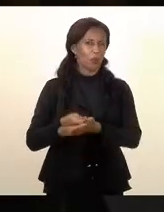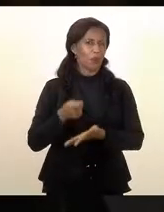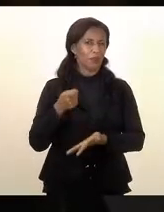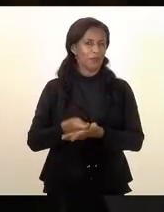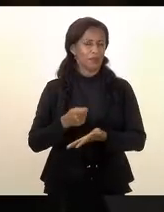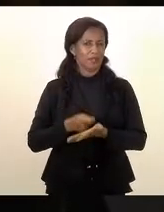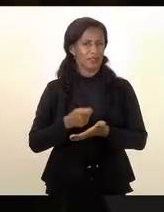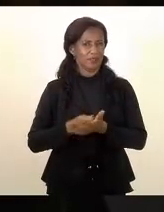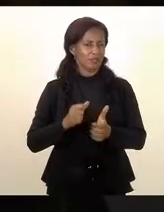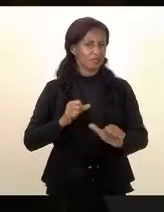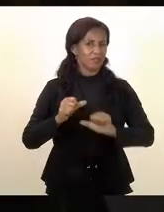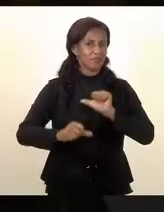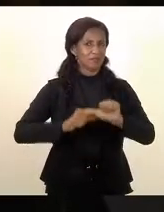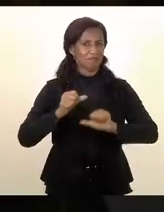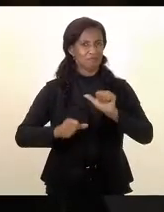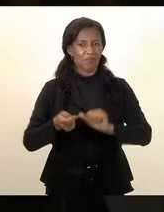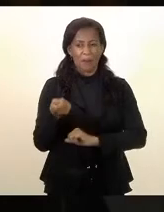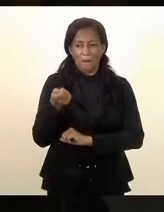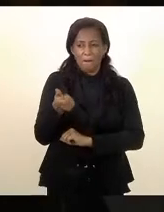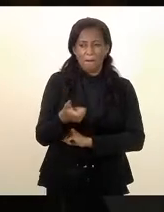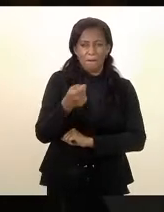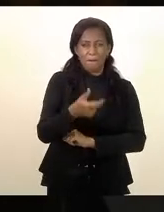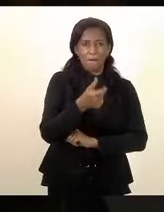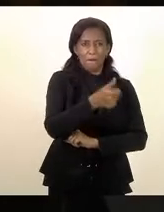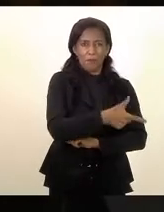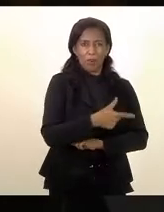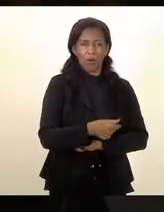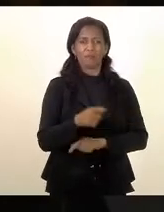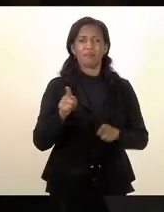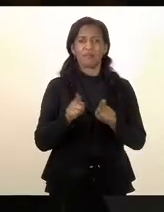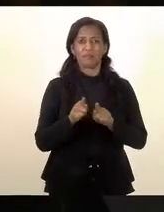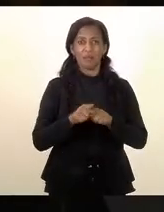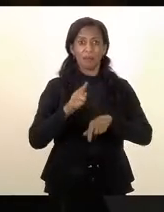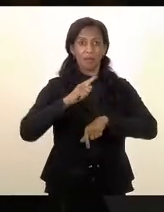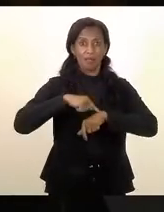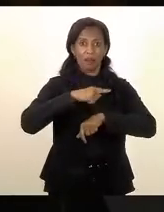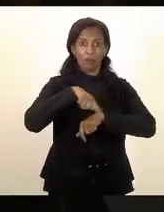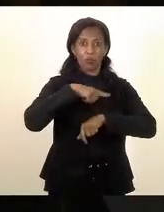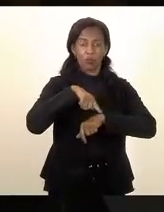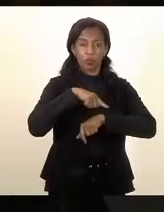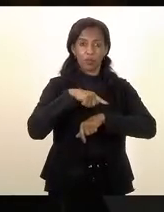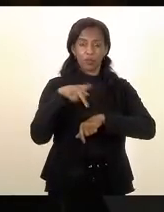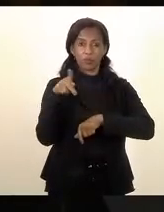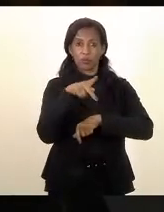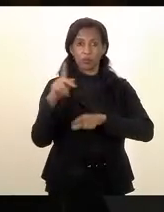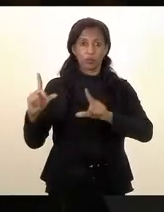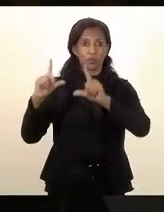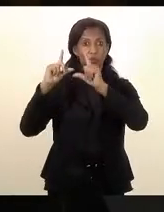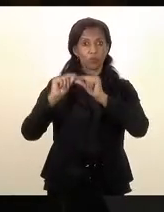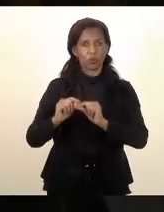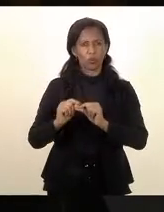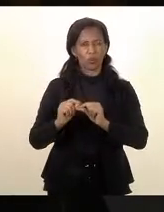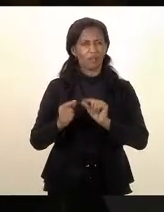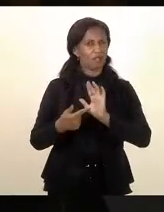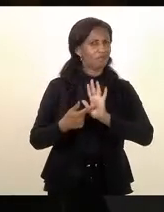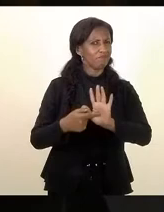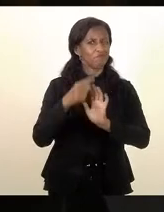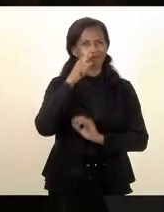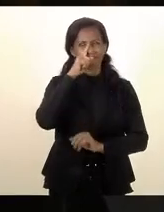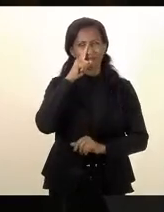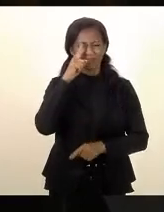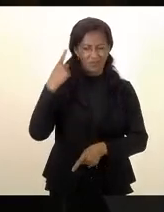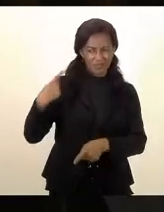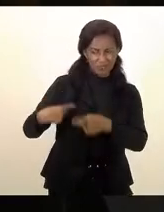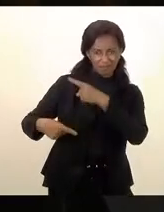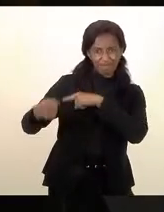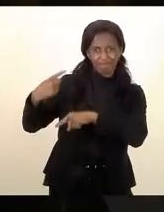a poucas disciplinas a uma carga horária reduzida ela nos coloca o perigo de voltarmos